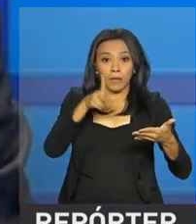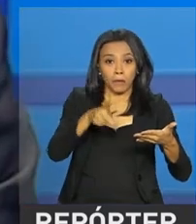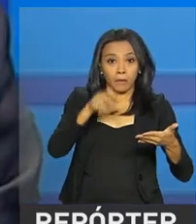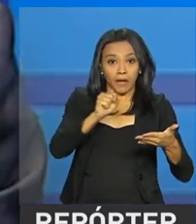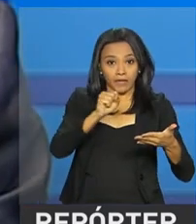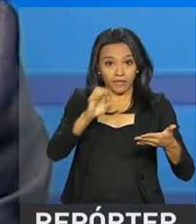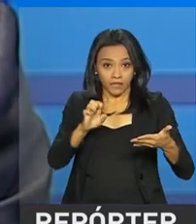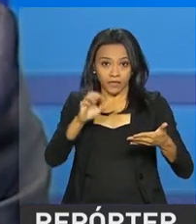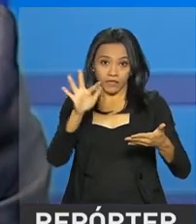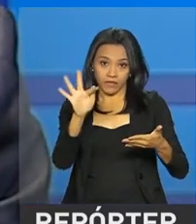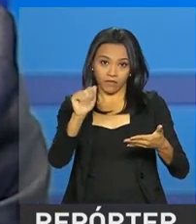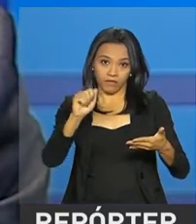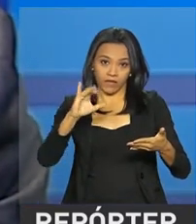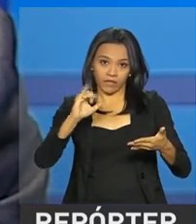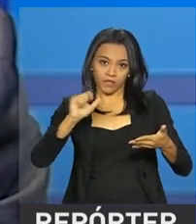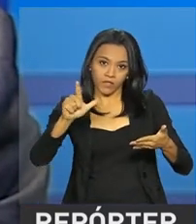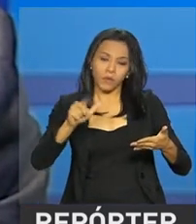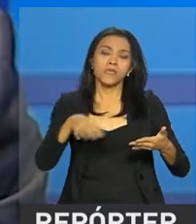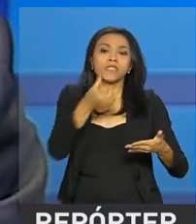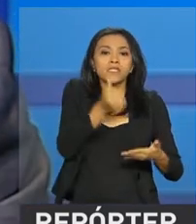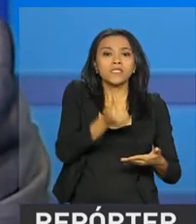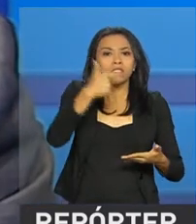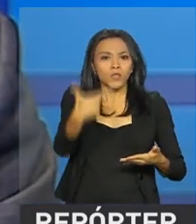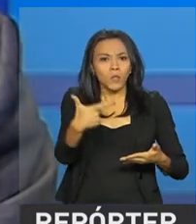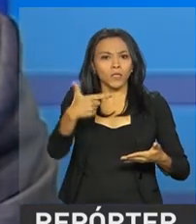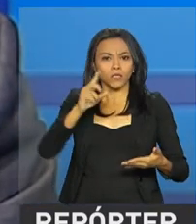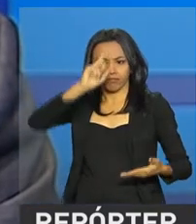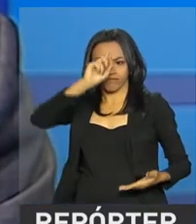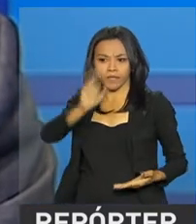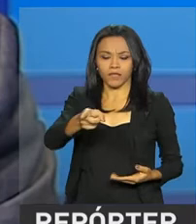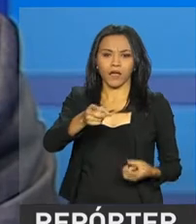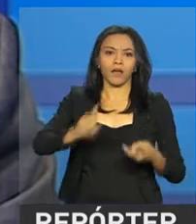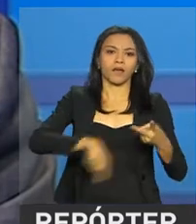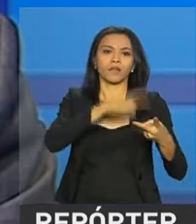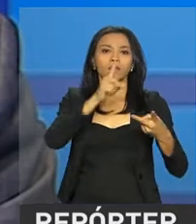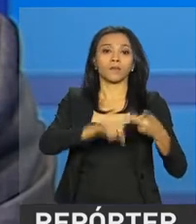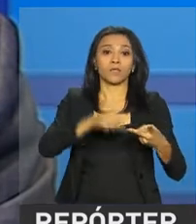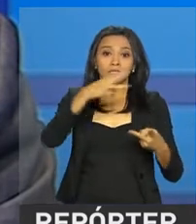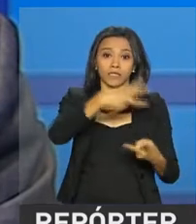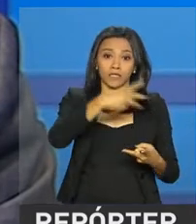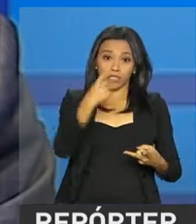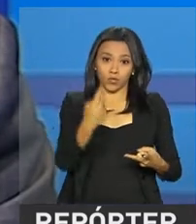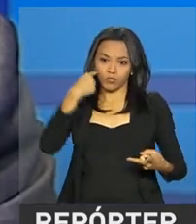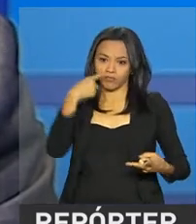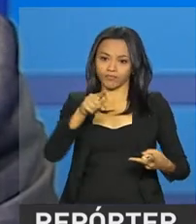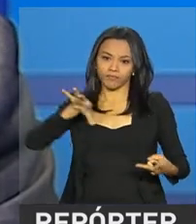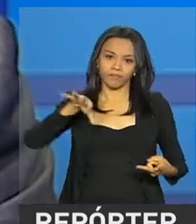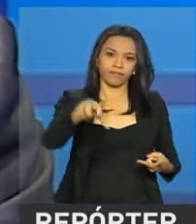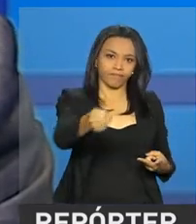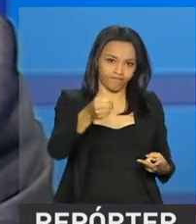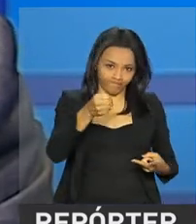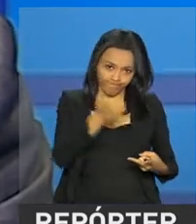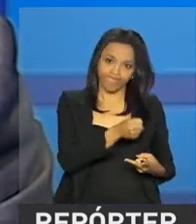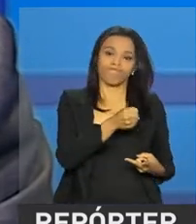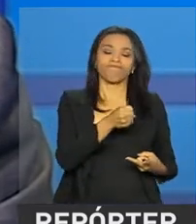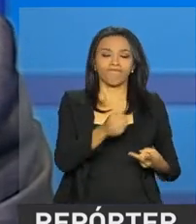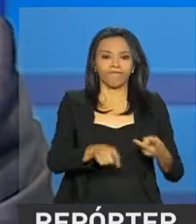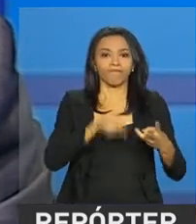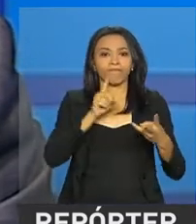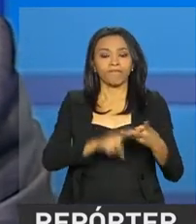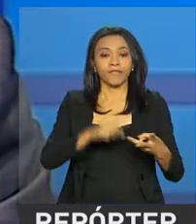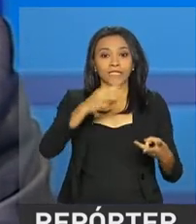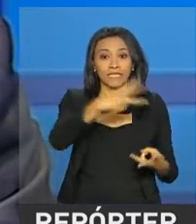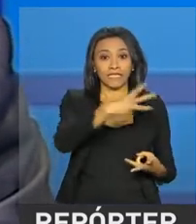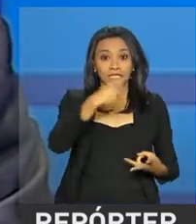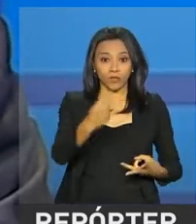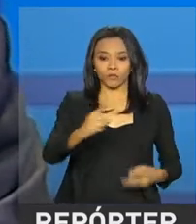Passe Fácil, 62 mandados, 31 de mandados de busca e apreensão, 31 de